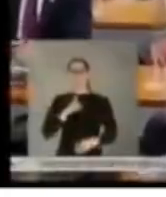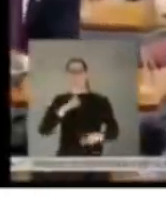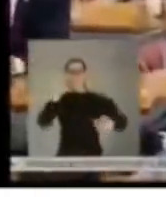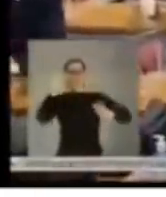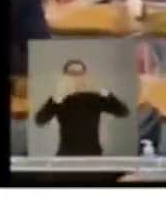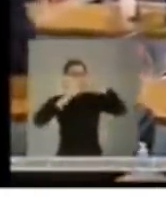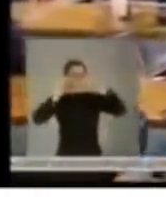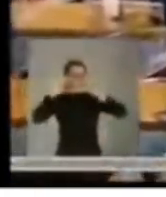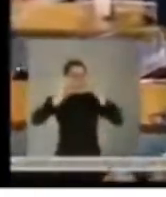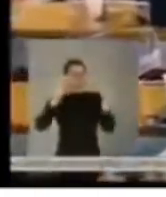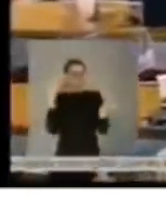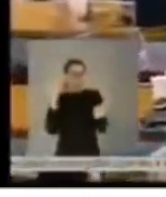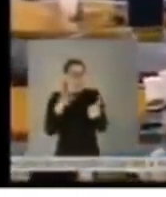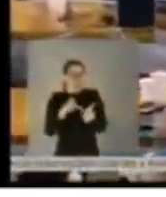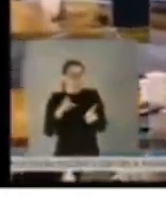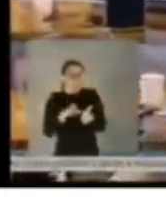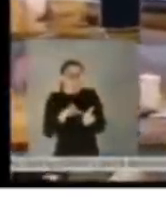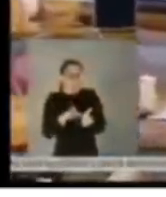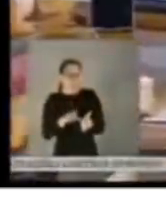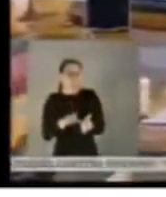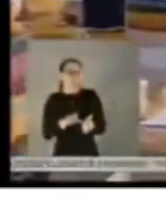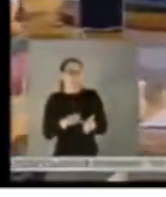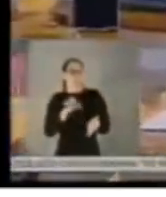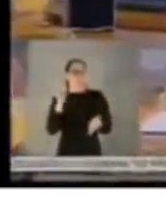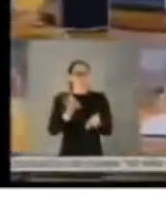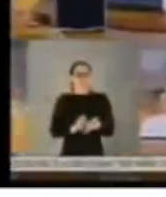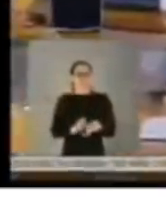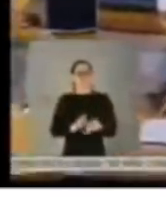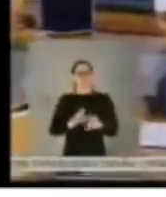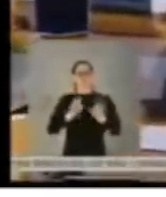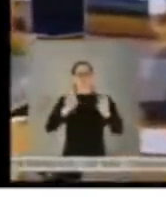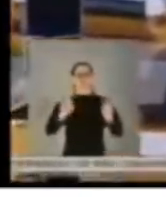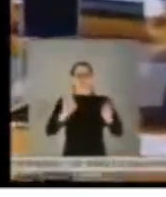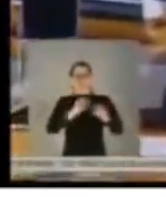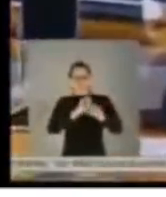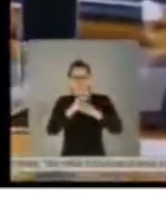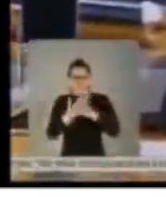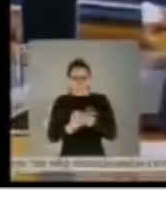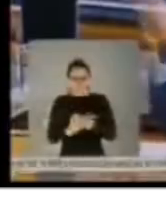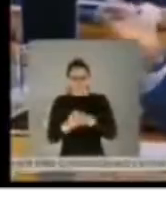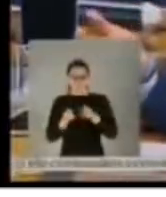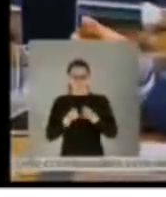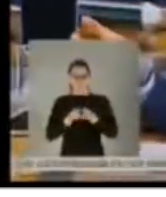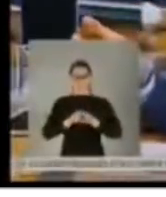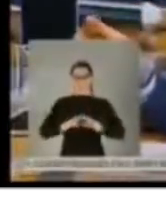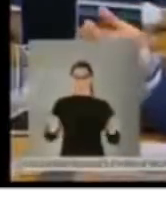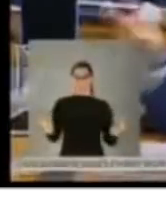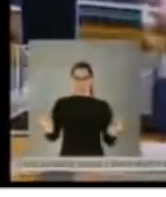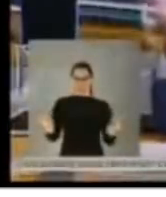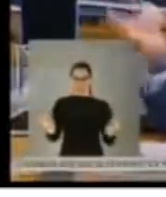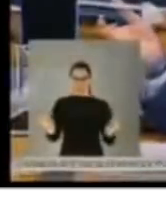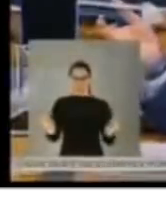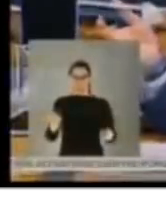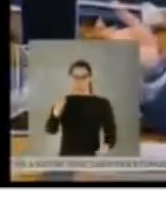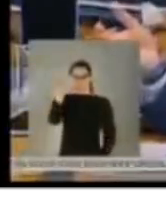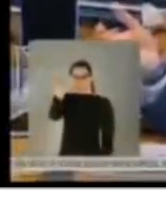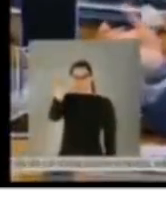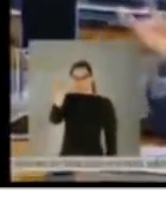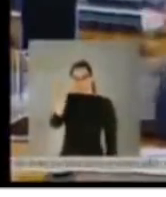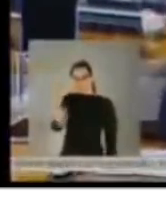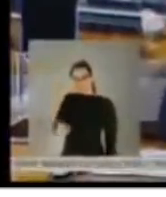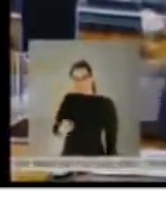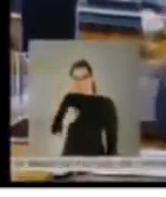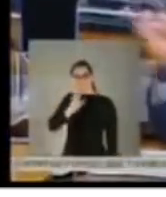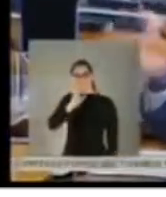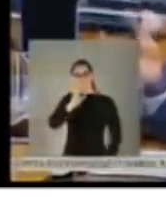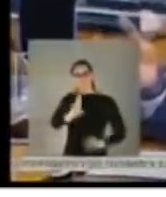realmente uma preocupação com relação aos fatos envolvendo o Covid, mas é que esse conchavo de uma pessoa